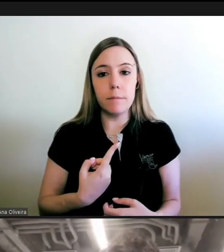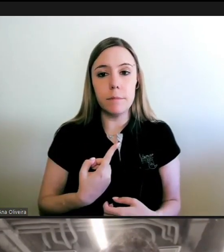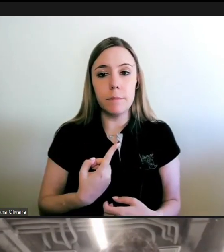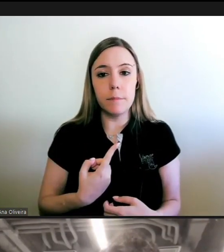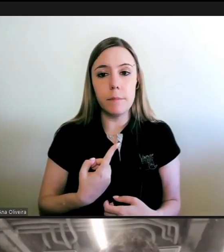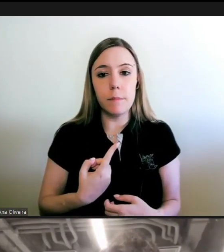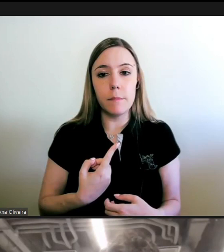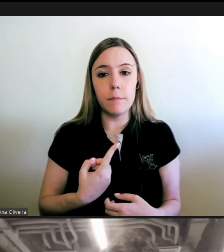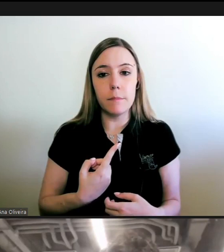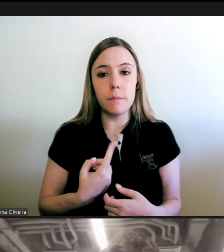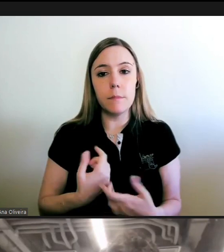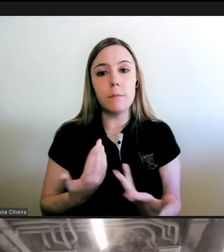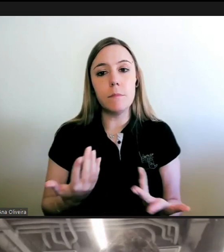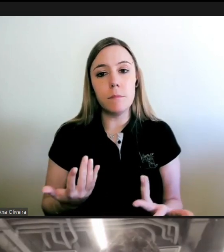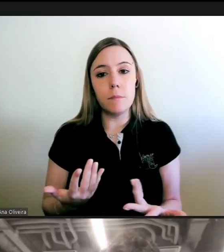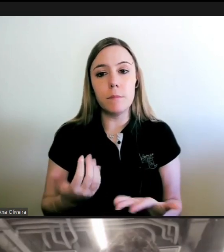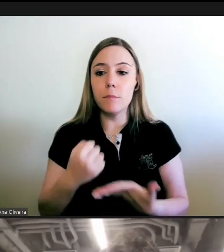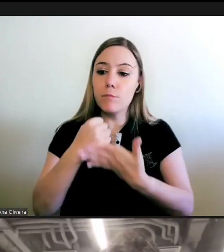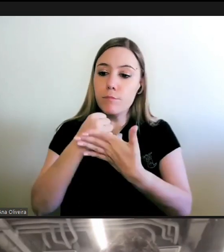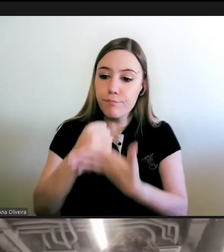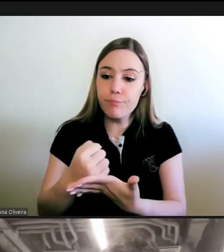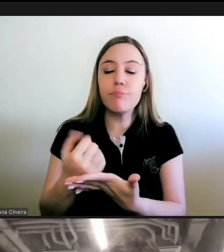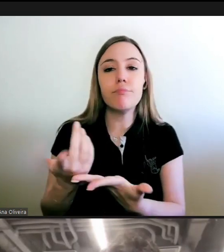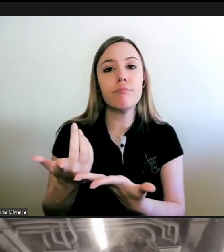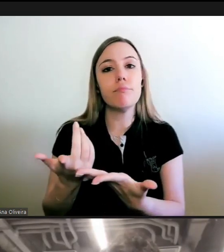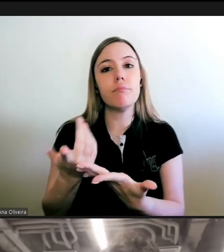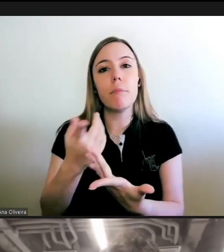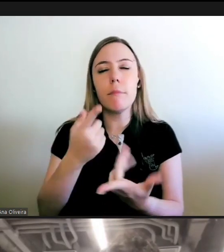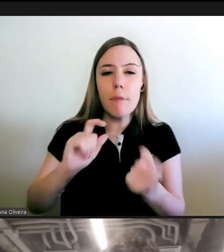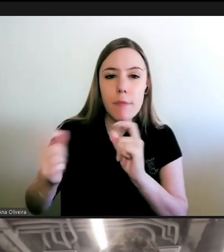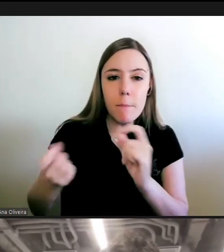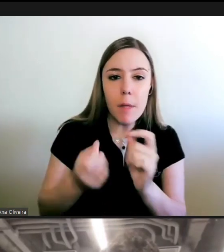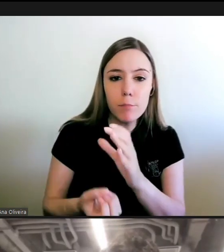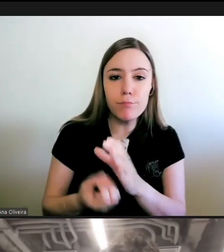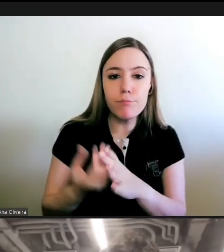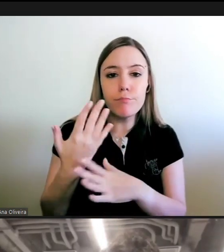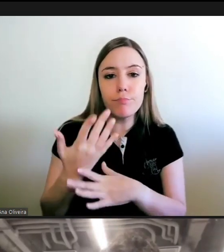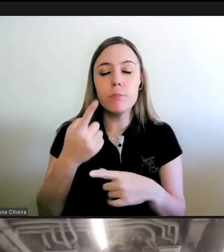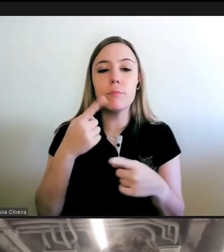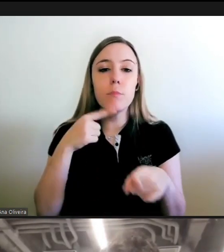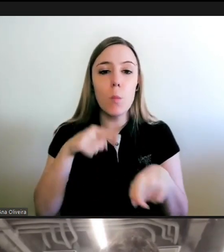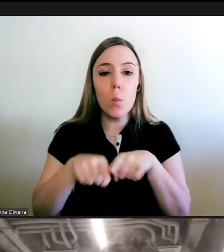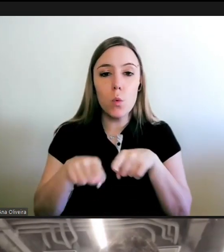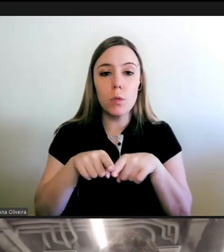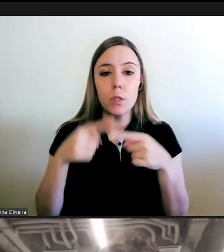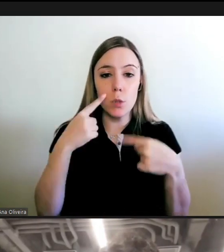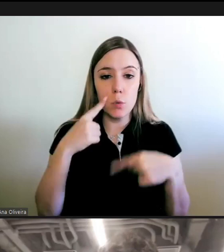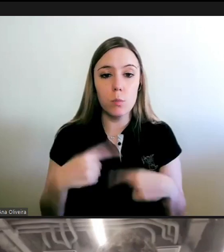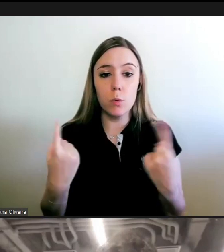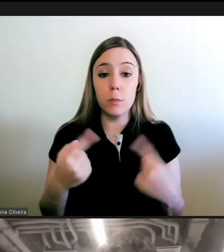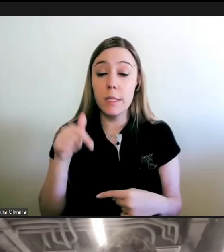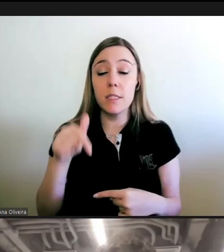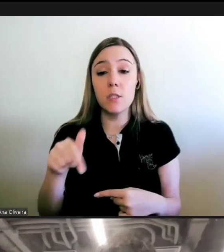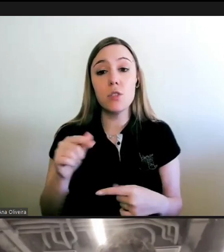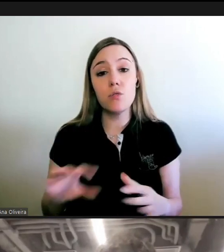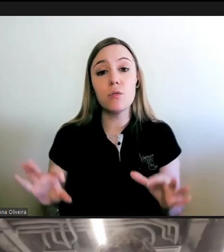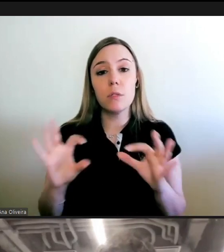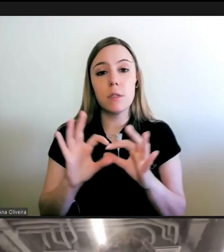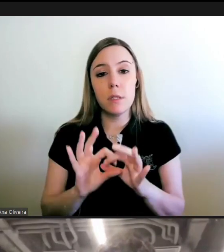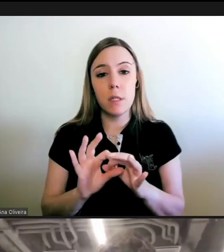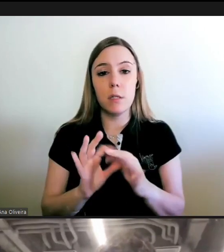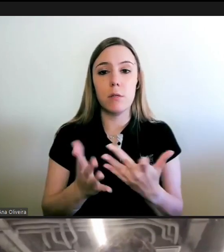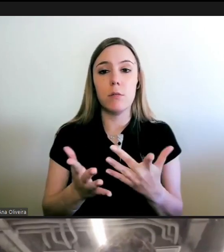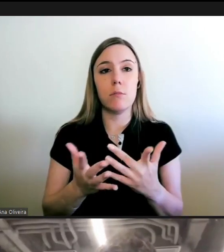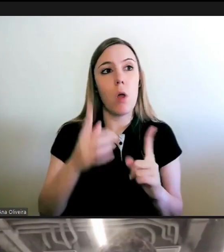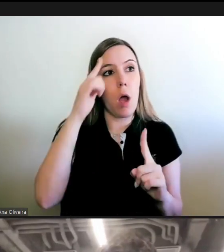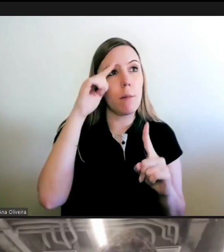braço armado da construção de políticas públicas. E as políticas públicas, quer no que diz respeito à prossecução dos